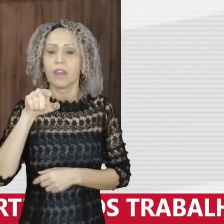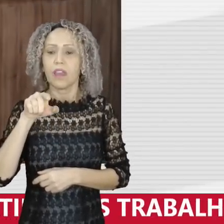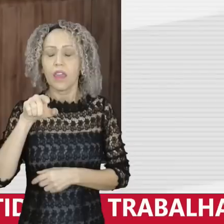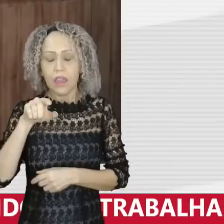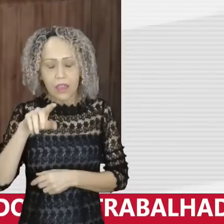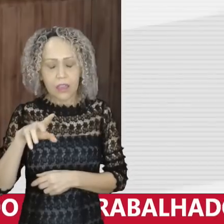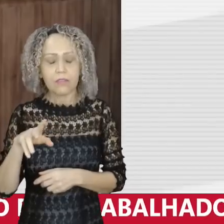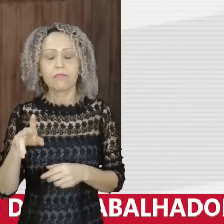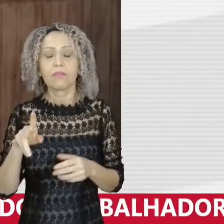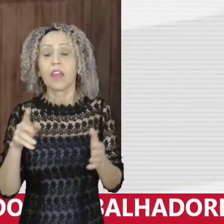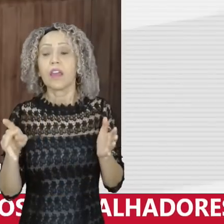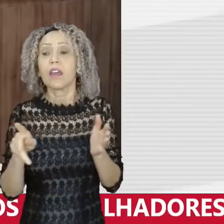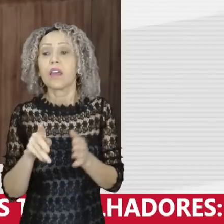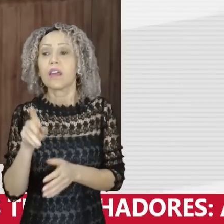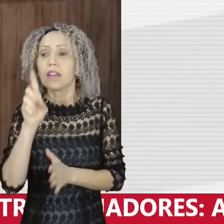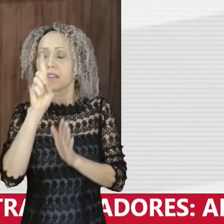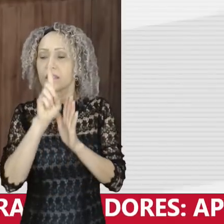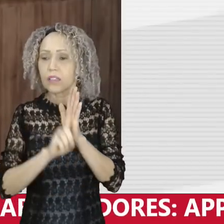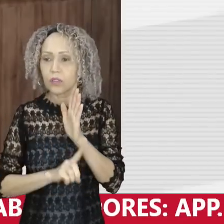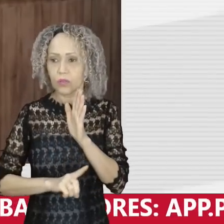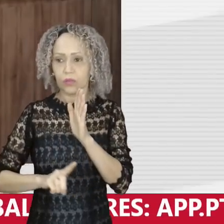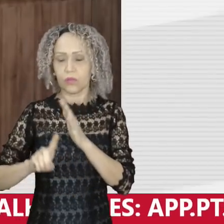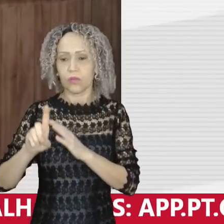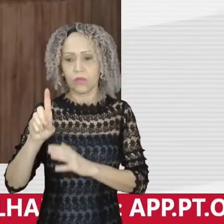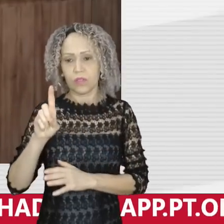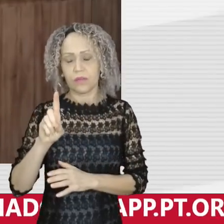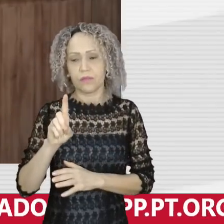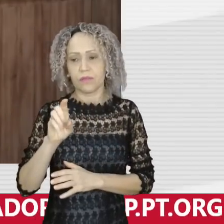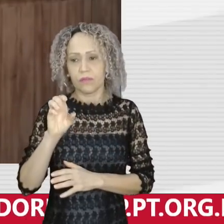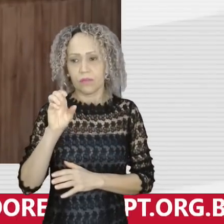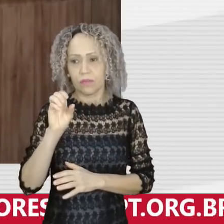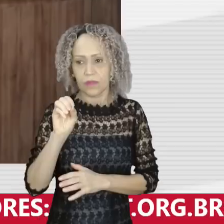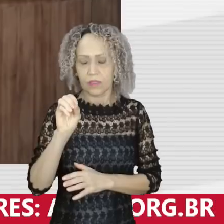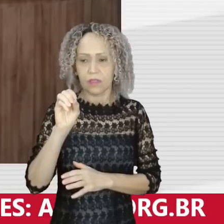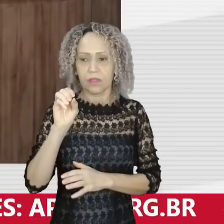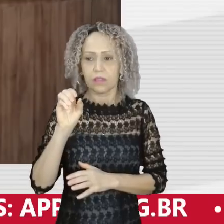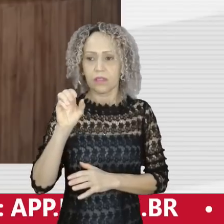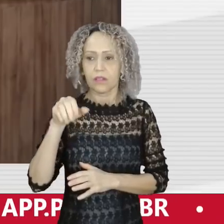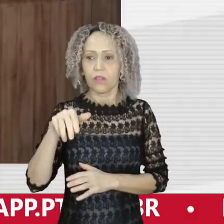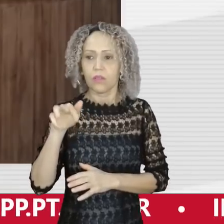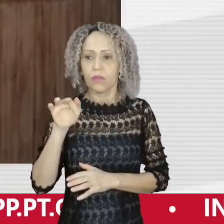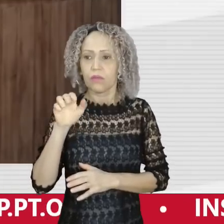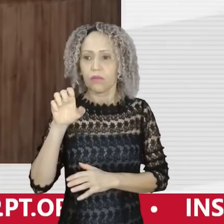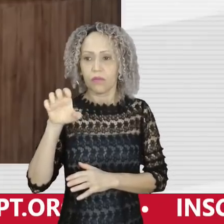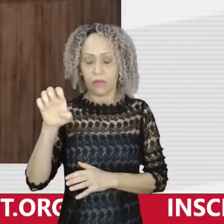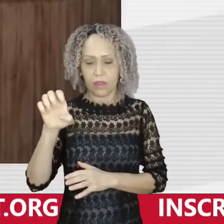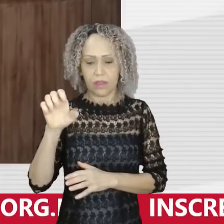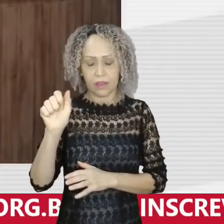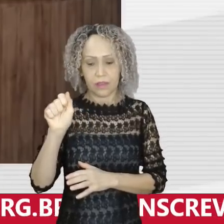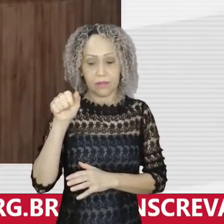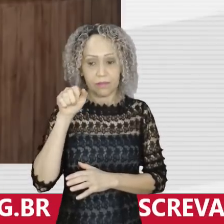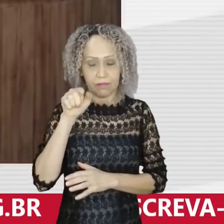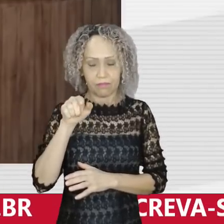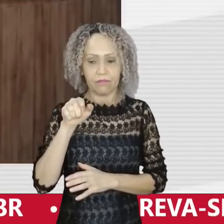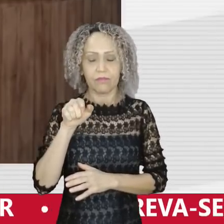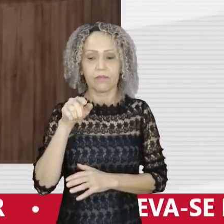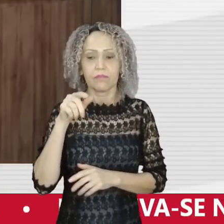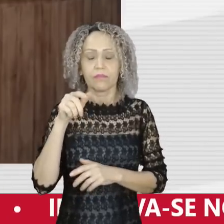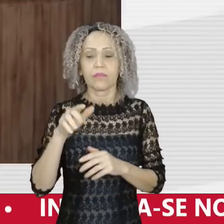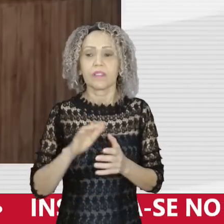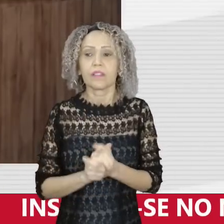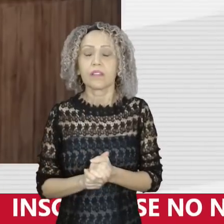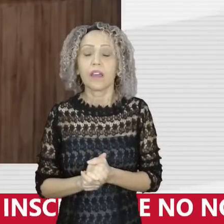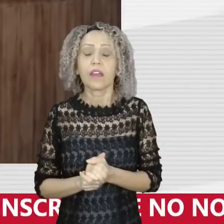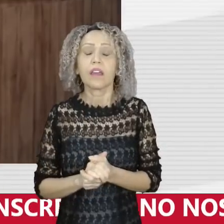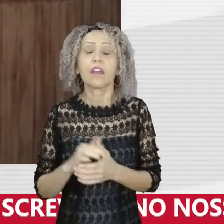dirigente da Confederação Nacional dos Trabalhadores na Educação, que disputou o Senado na última campanha